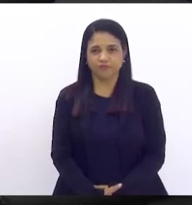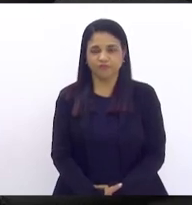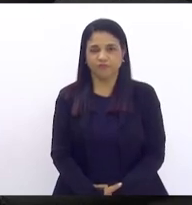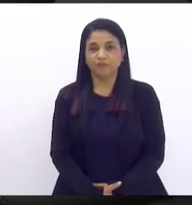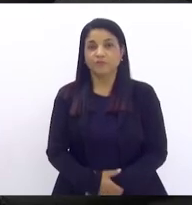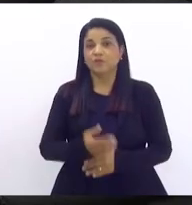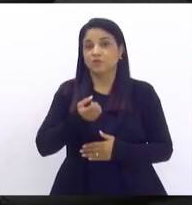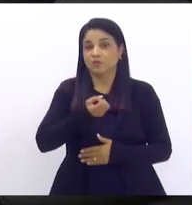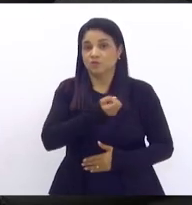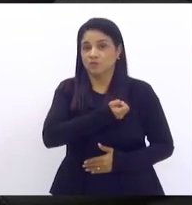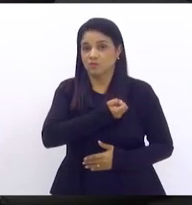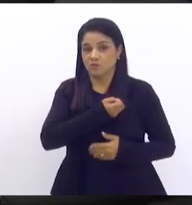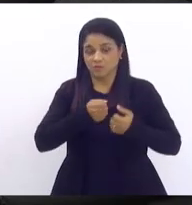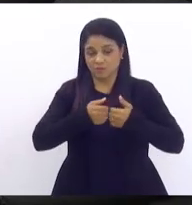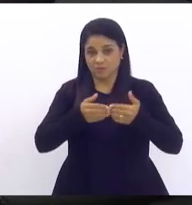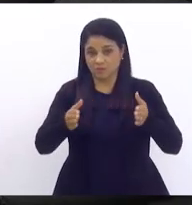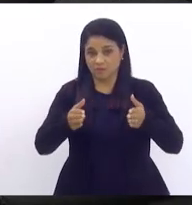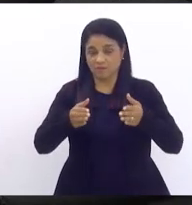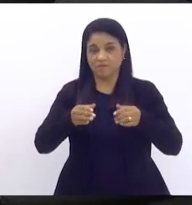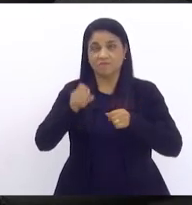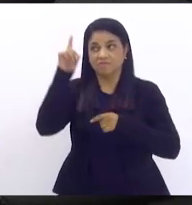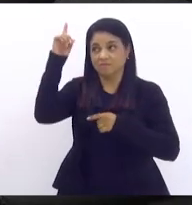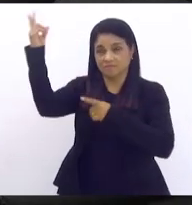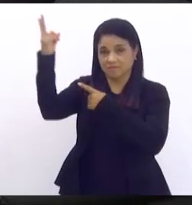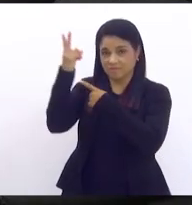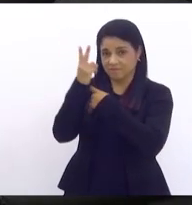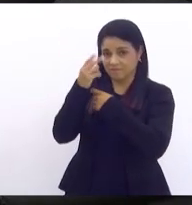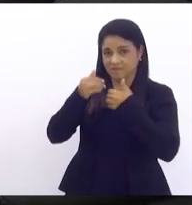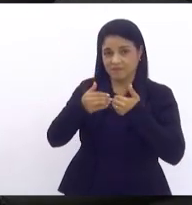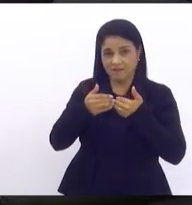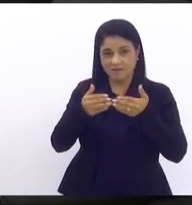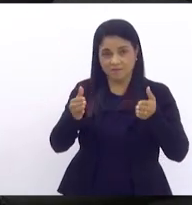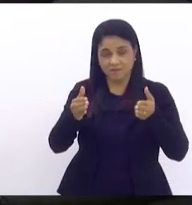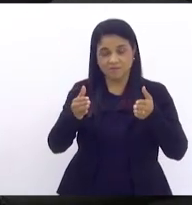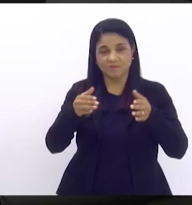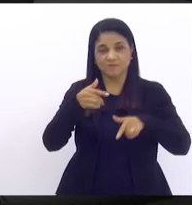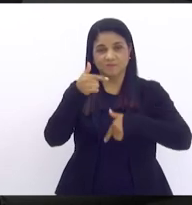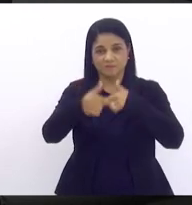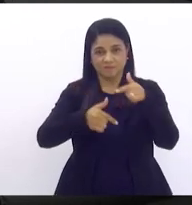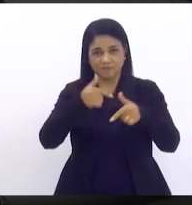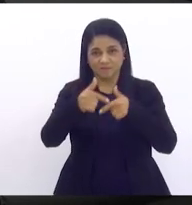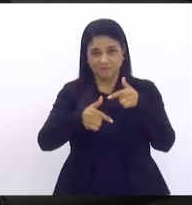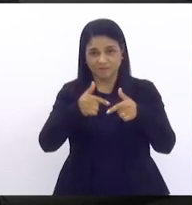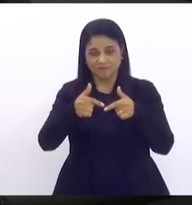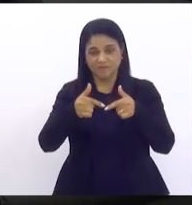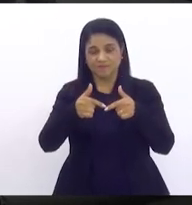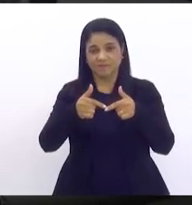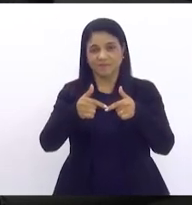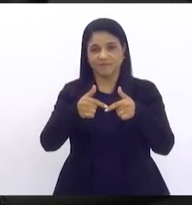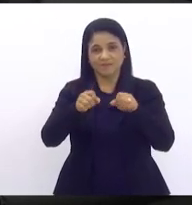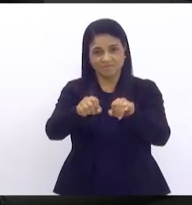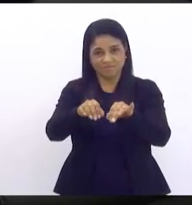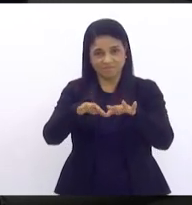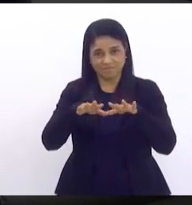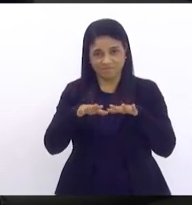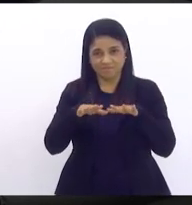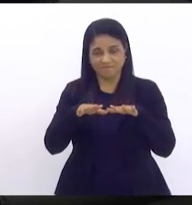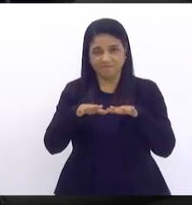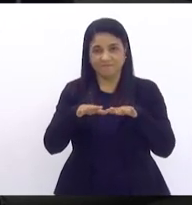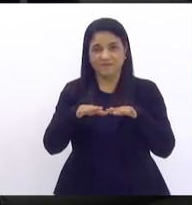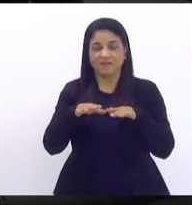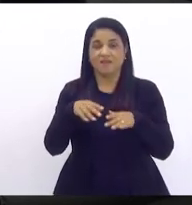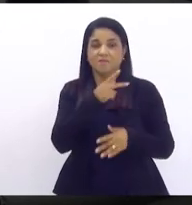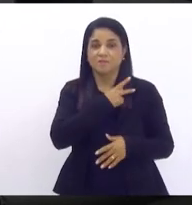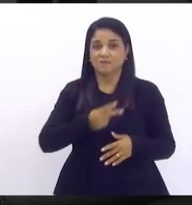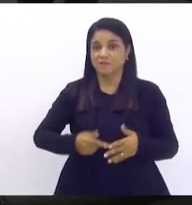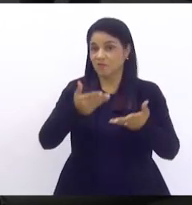Havendo um número legal e sobre a proteção de Deus, iniciamos nosso trabalho. Está aberto a sessão. A